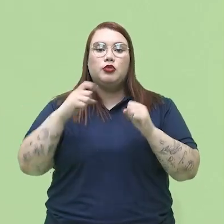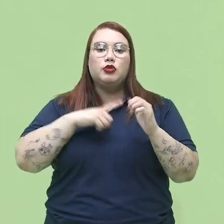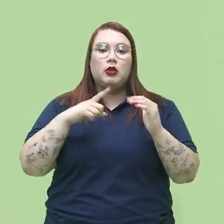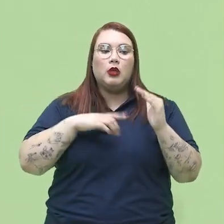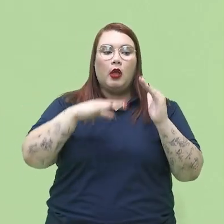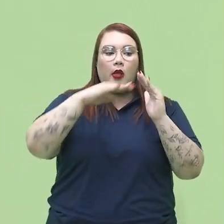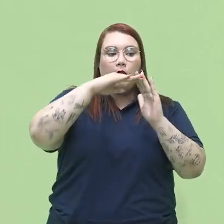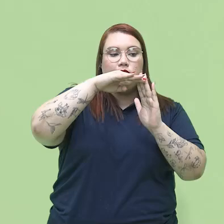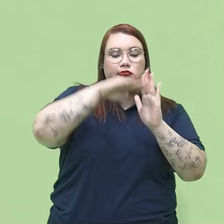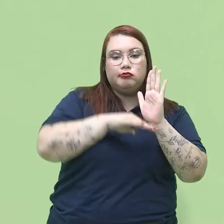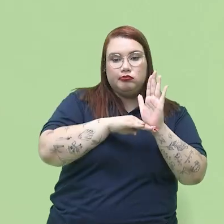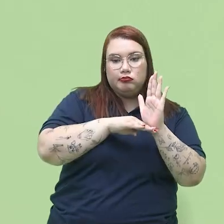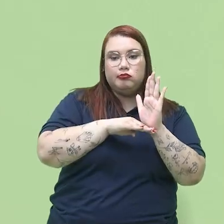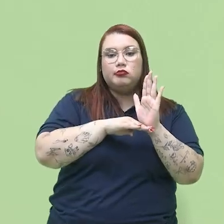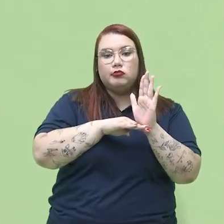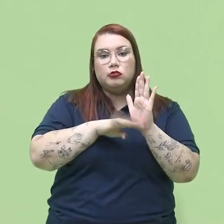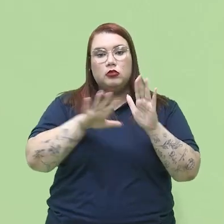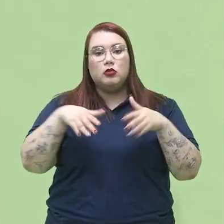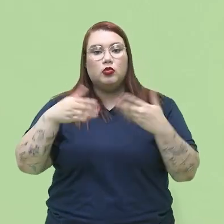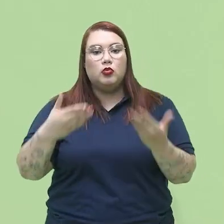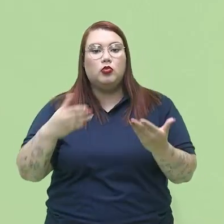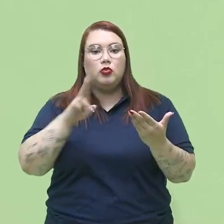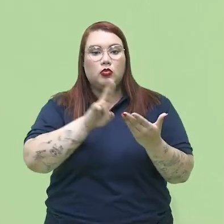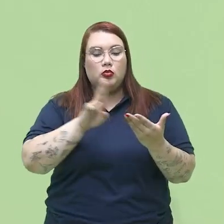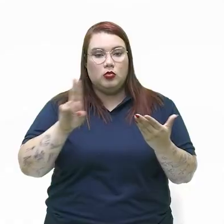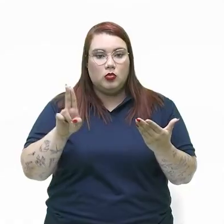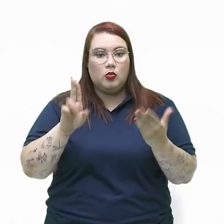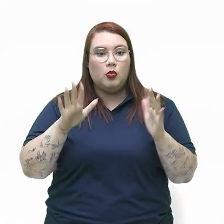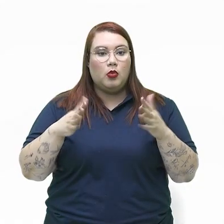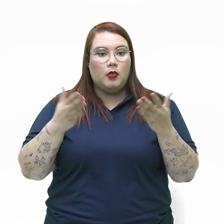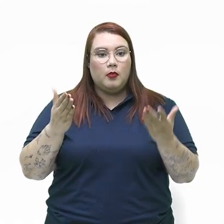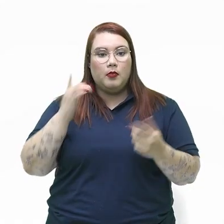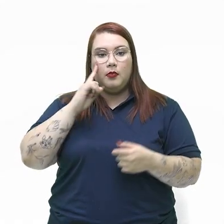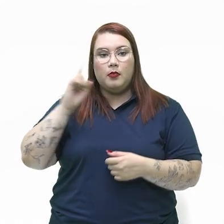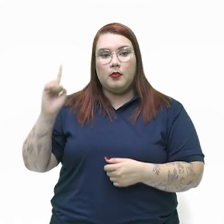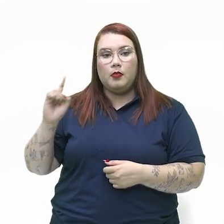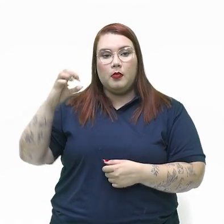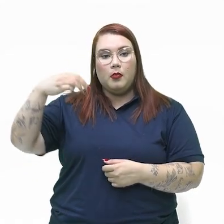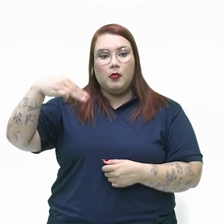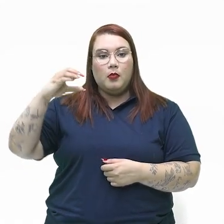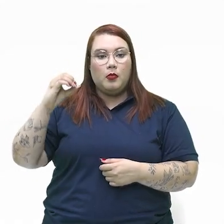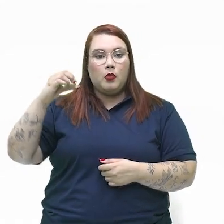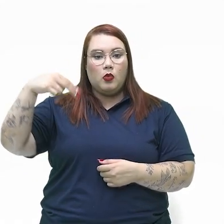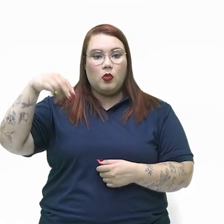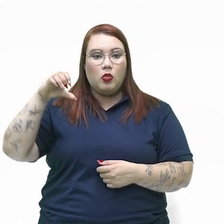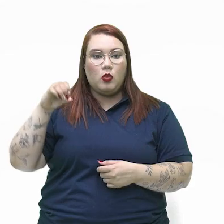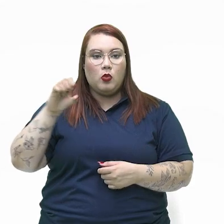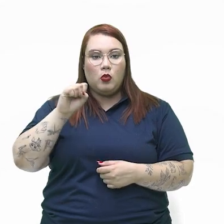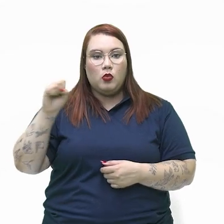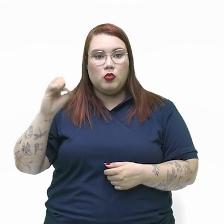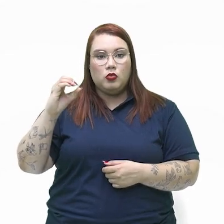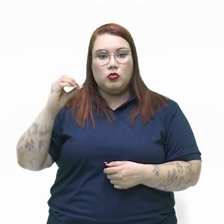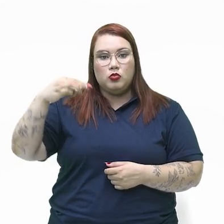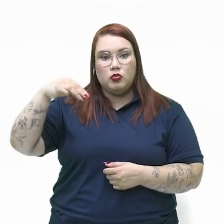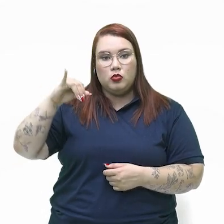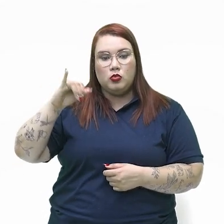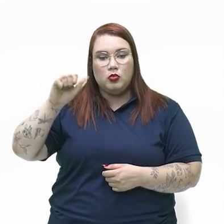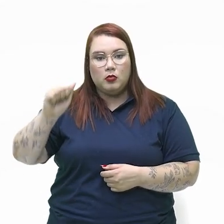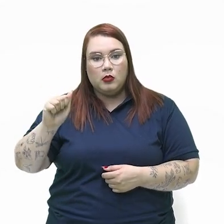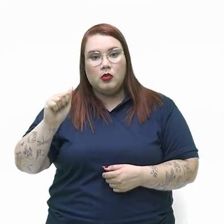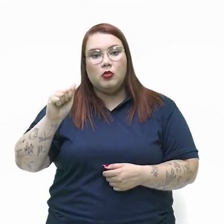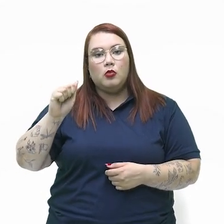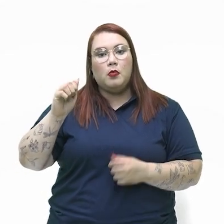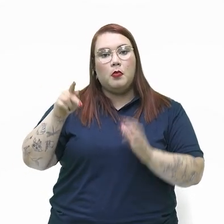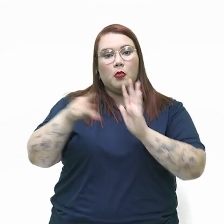a deleção de um cromossomo, nesse caso nós chamamos de monossomia. E aí, para trazer como exemplo, nós temos a monossomia